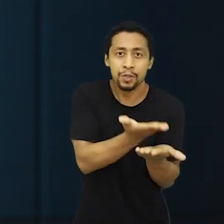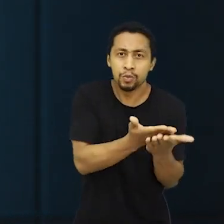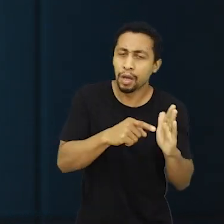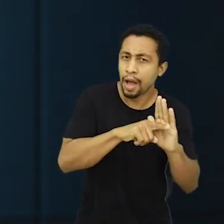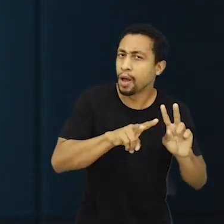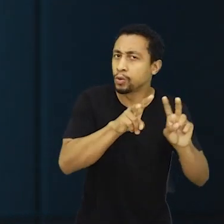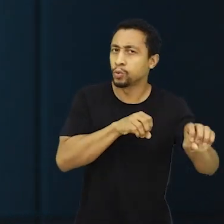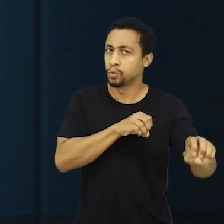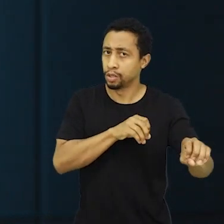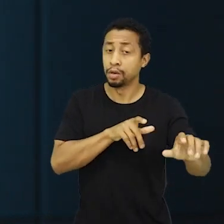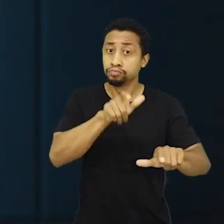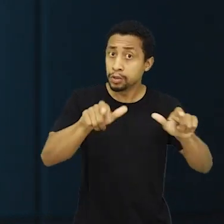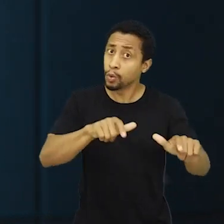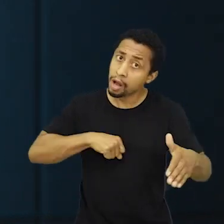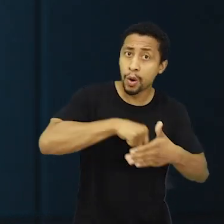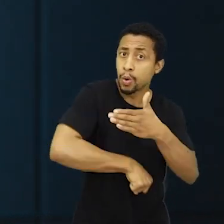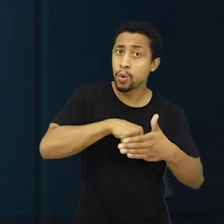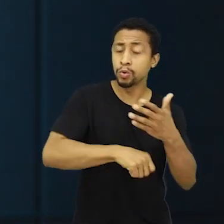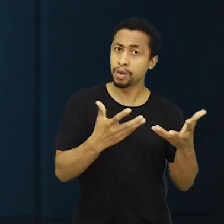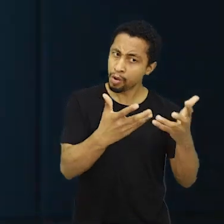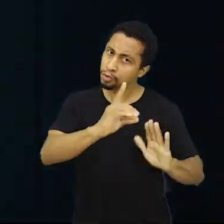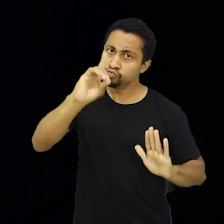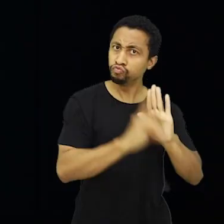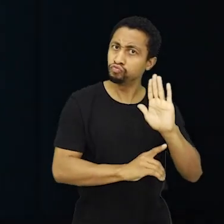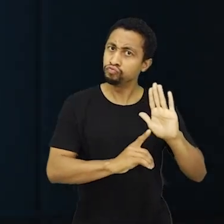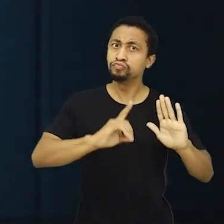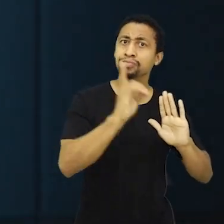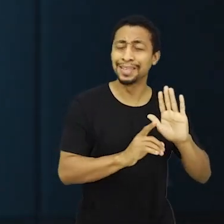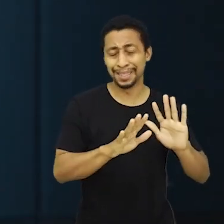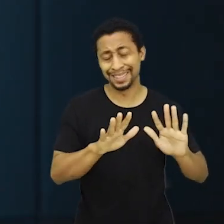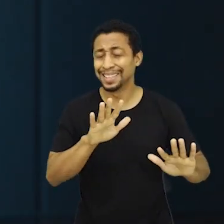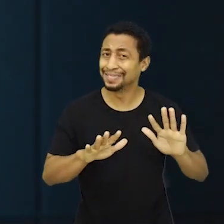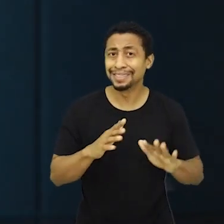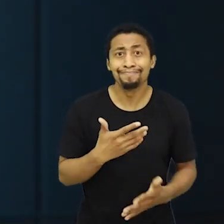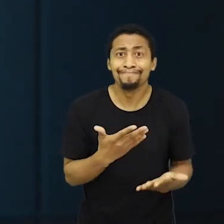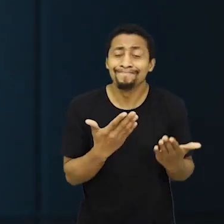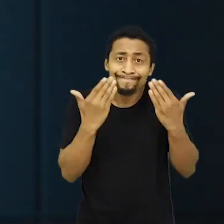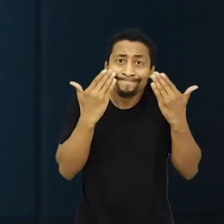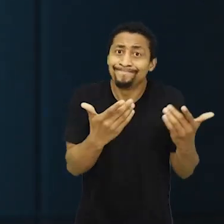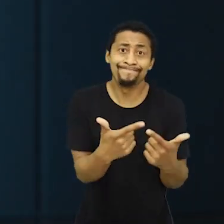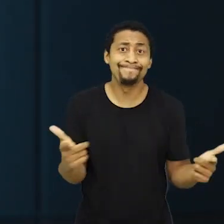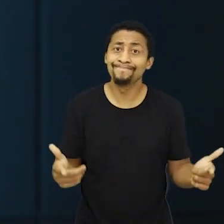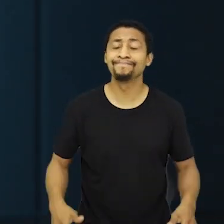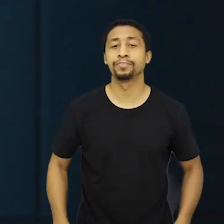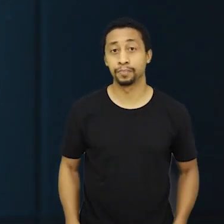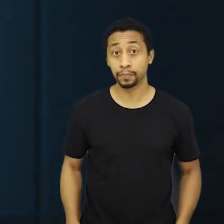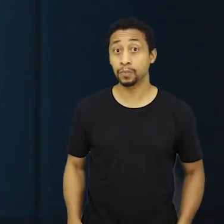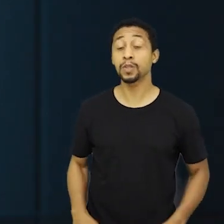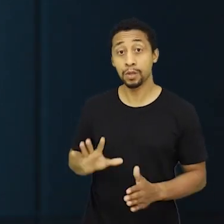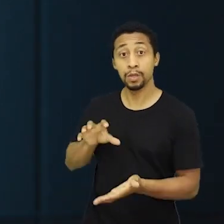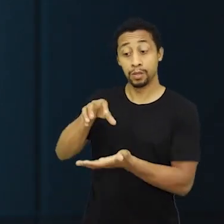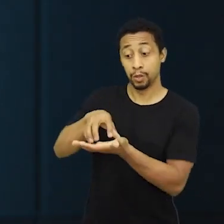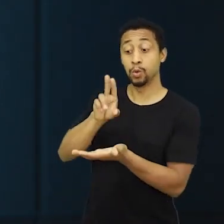direitos ela tem, que muitas vezes ela é pouco reconhecida. Usina de Valores é um projeto de educação popular em